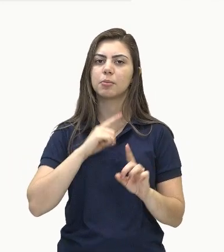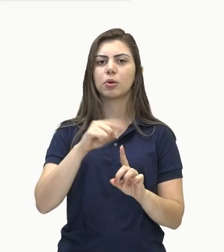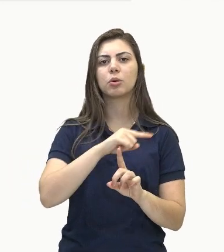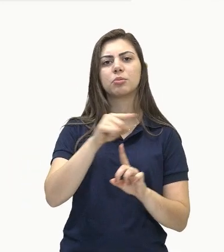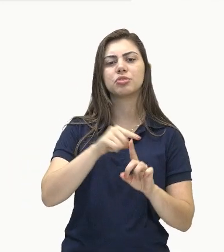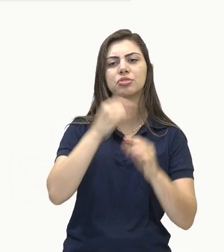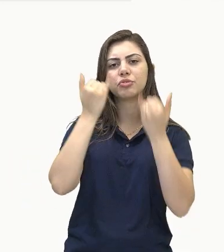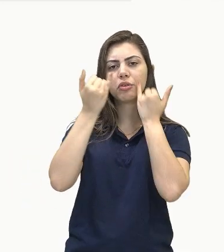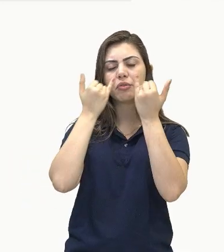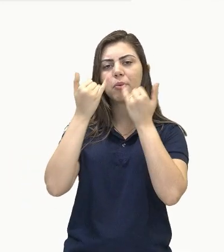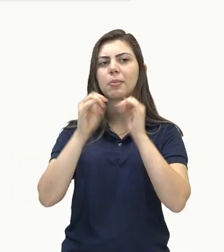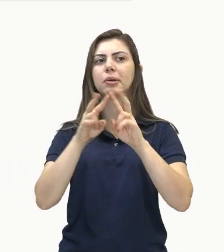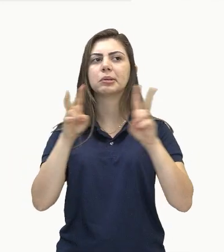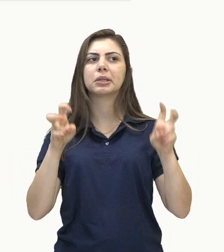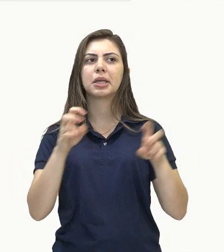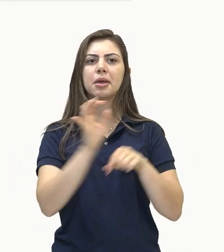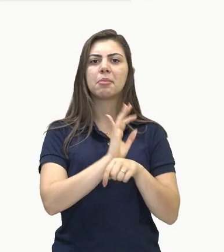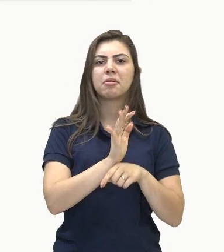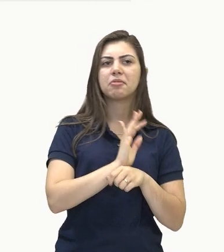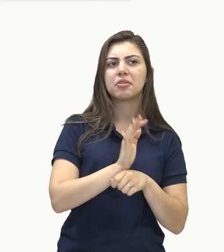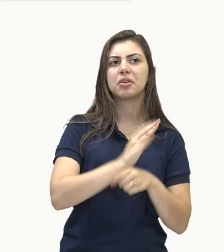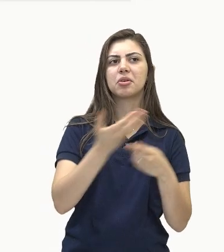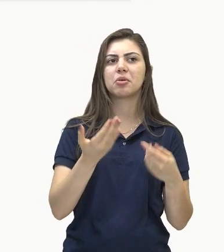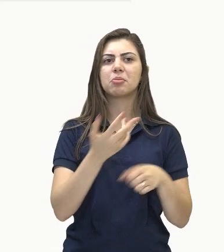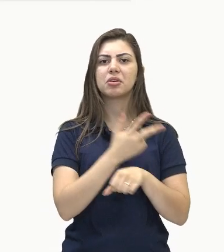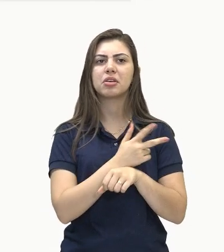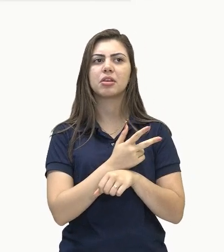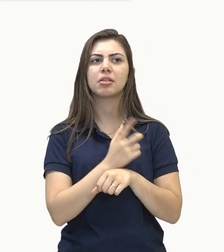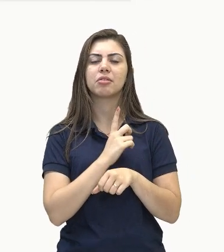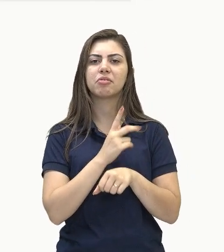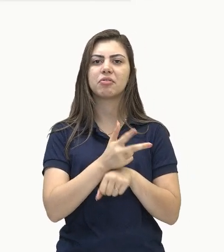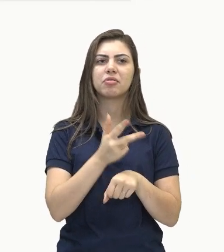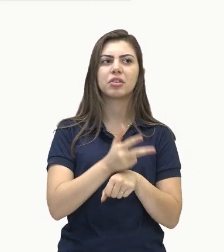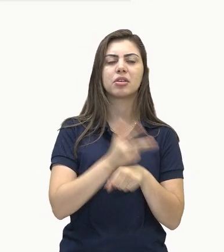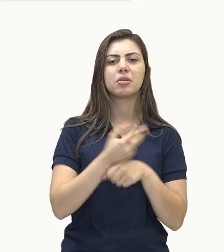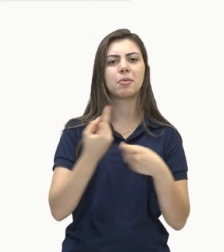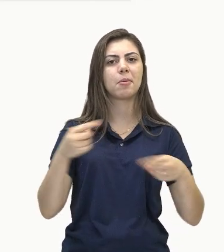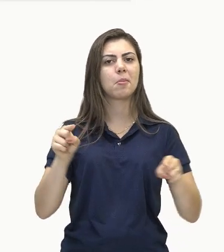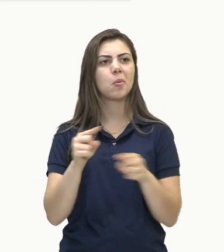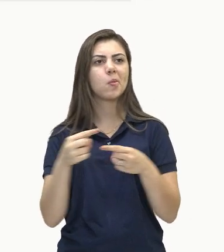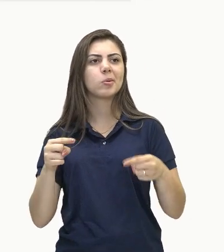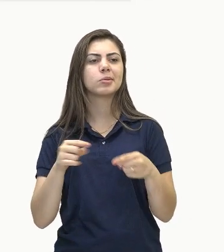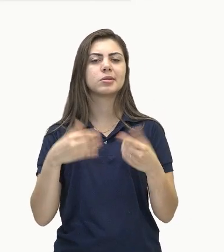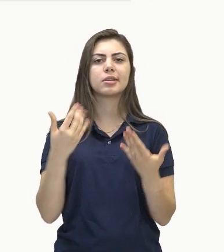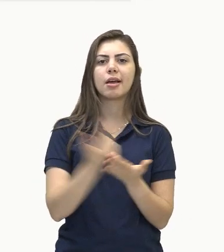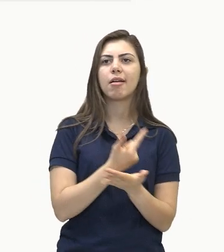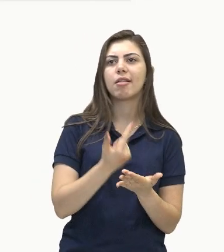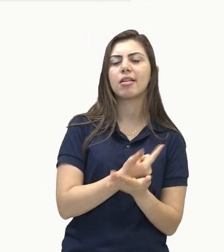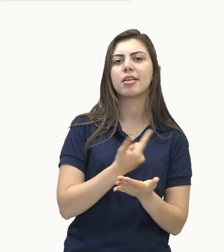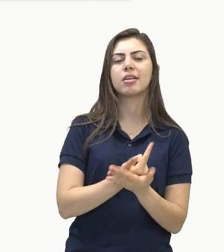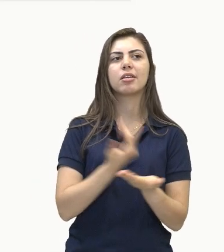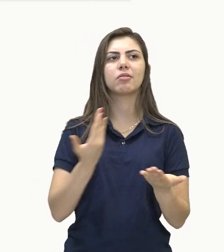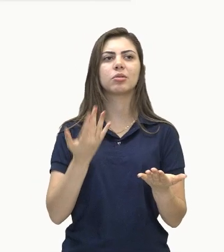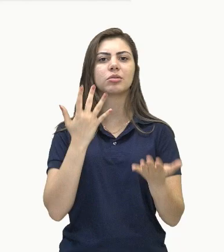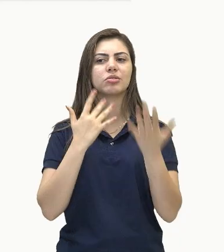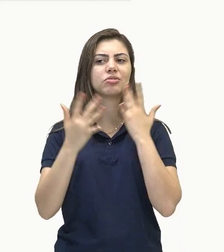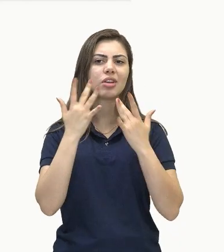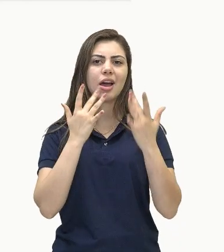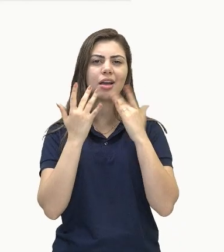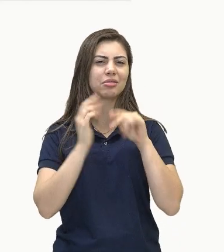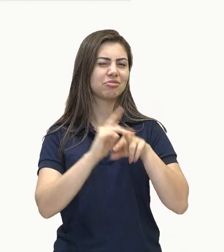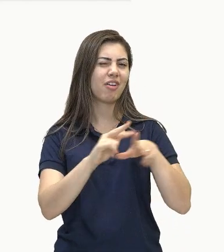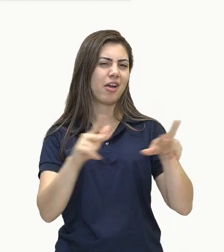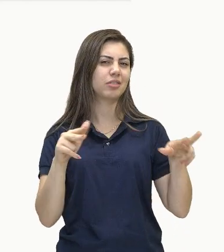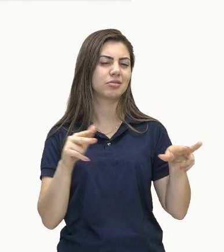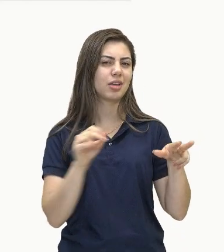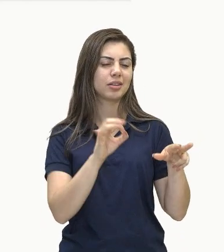aquele tema, aquele filme, aquele vídeo, aquela música, aquele livro, aquele espetáculo teatral, enfim,